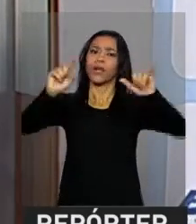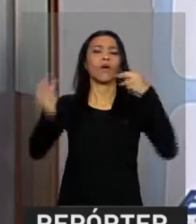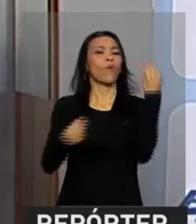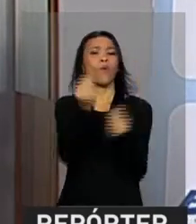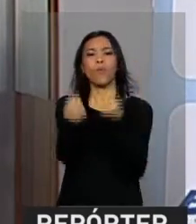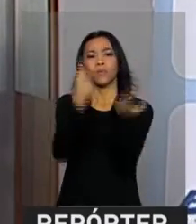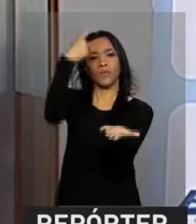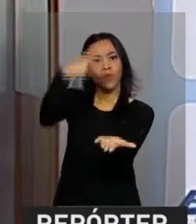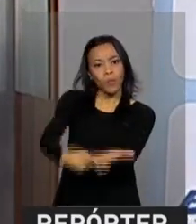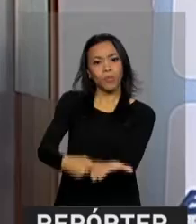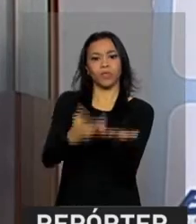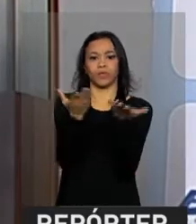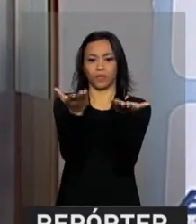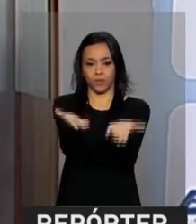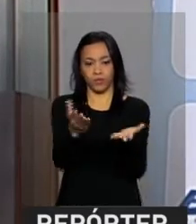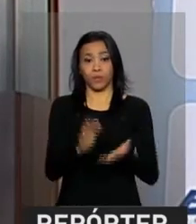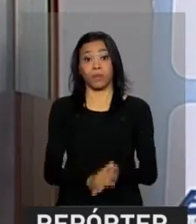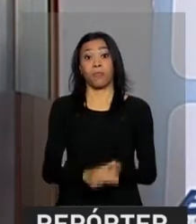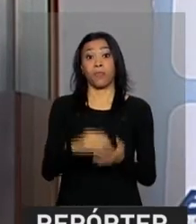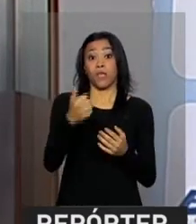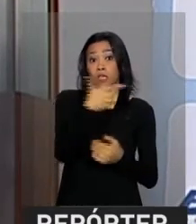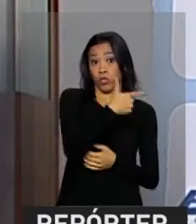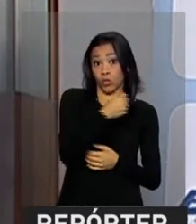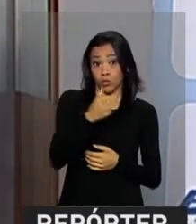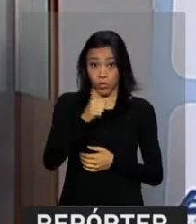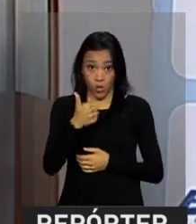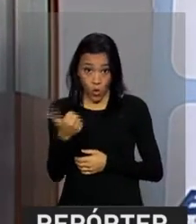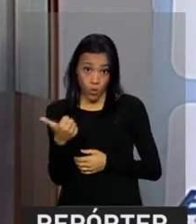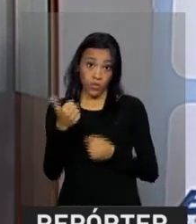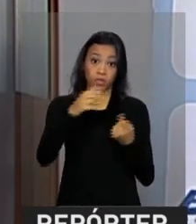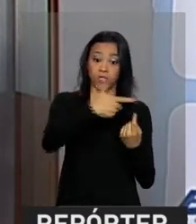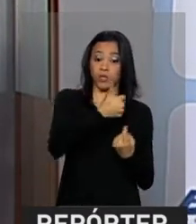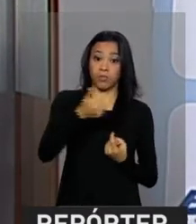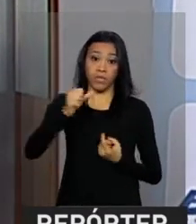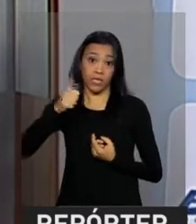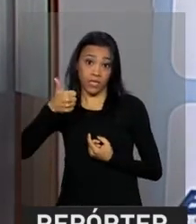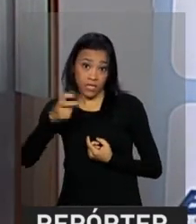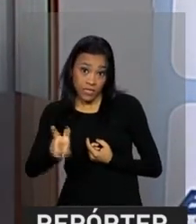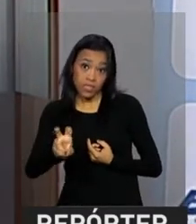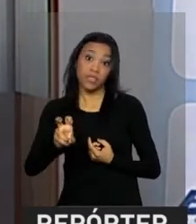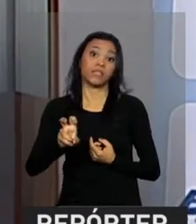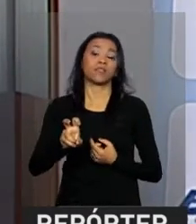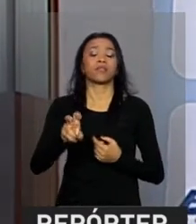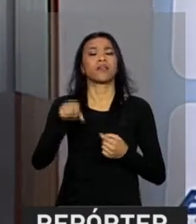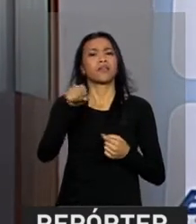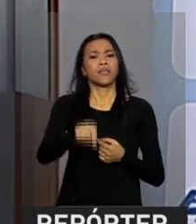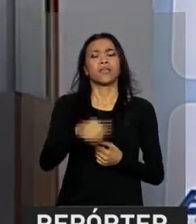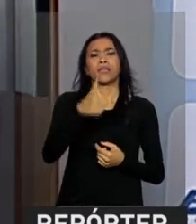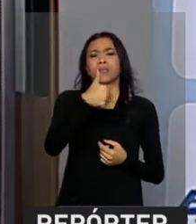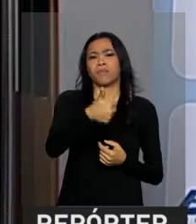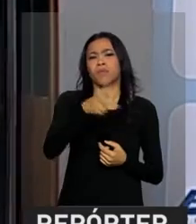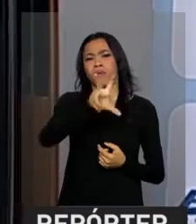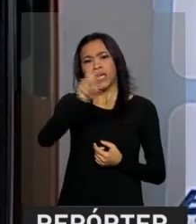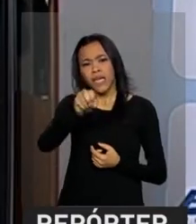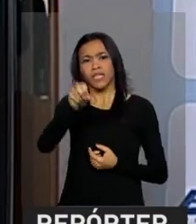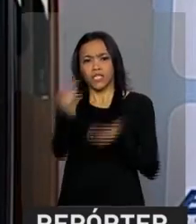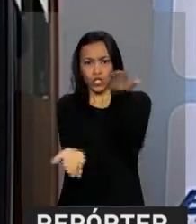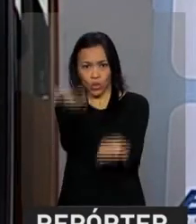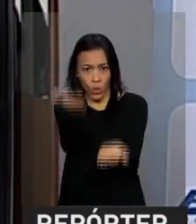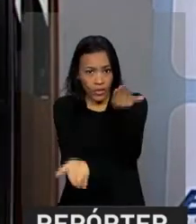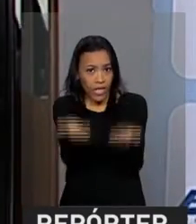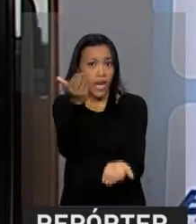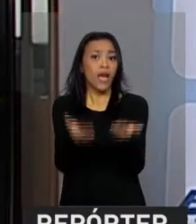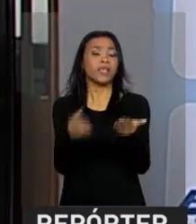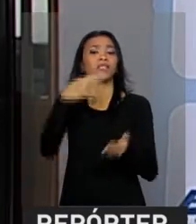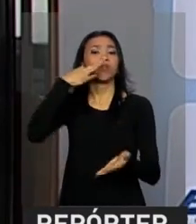acordo. Entre 2011 e 2015, mais de 7.500 toneladas de sódio foram retiradas